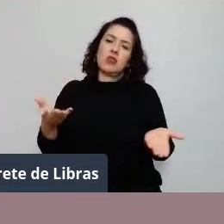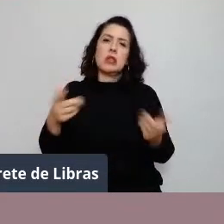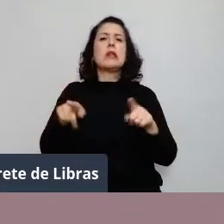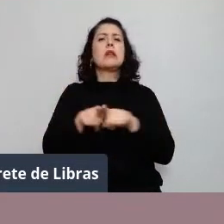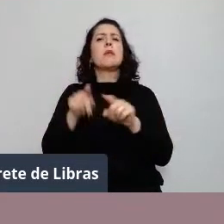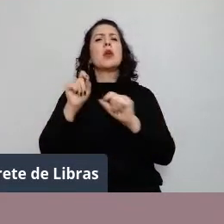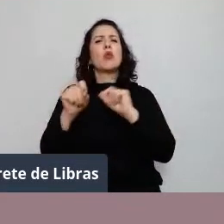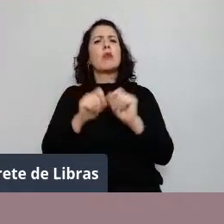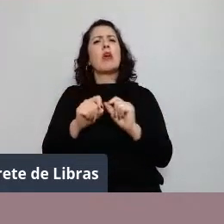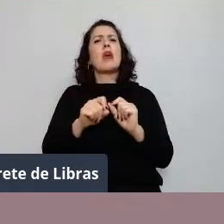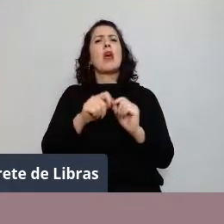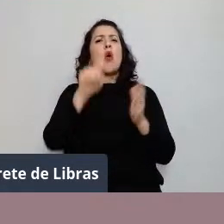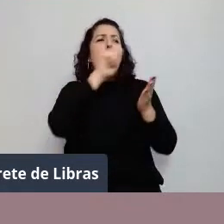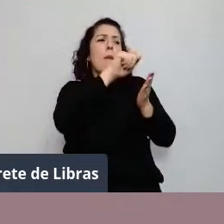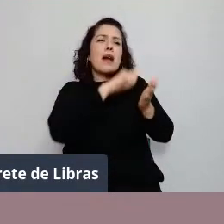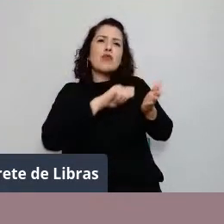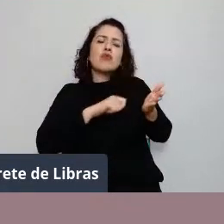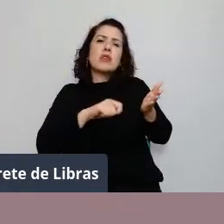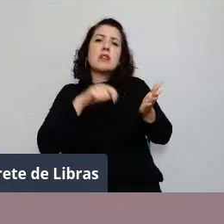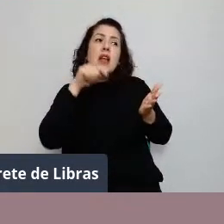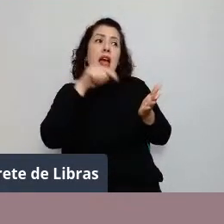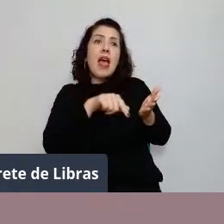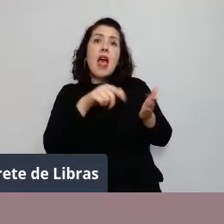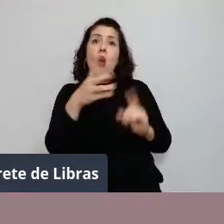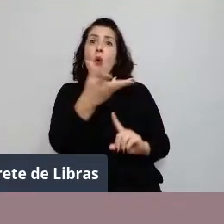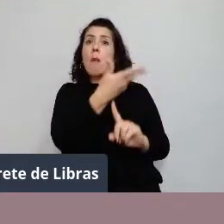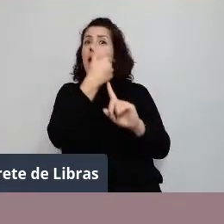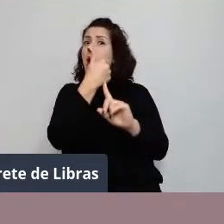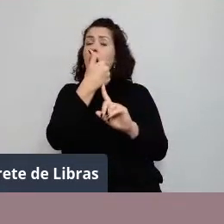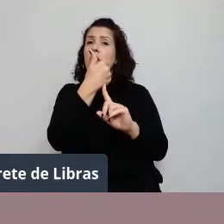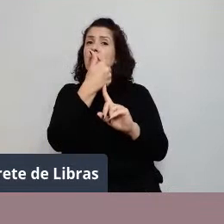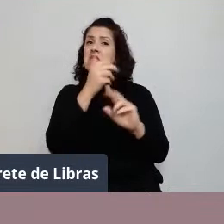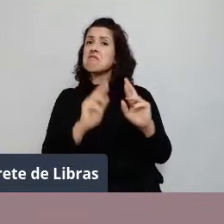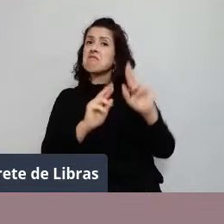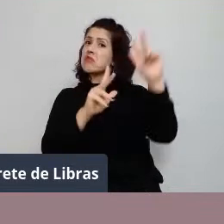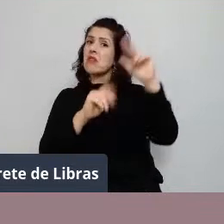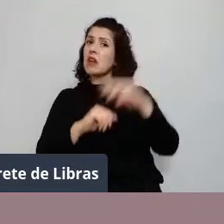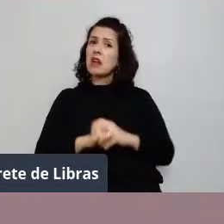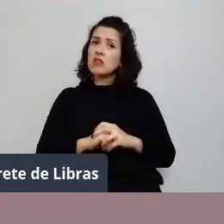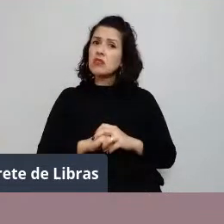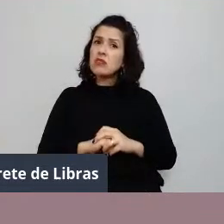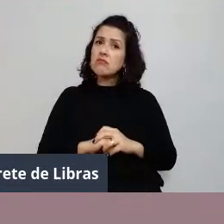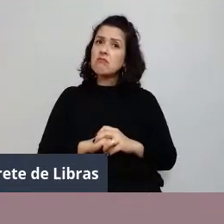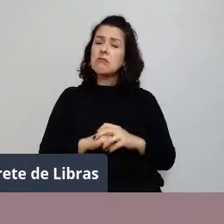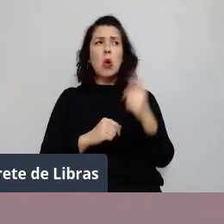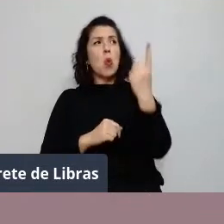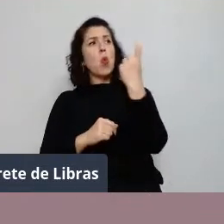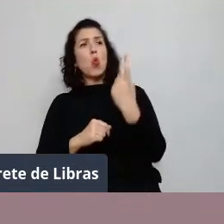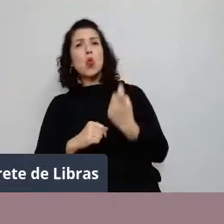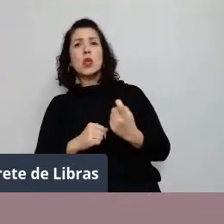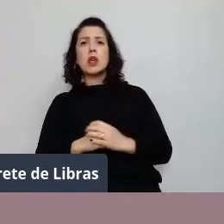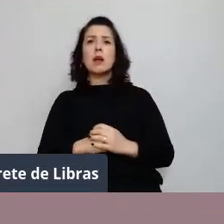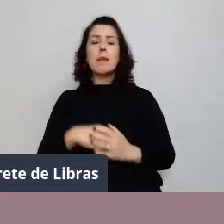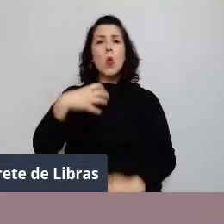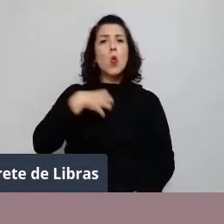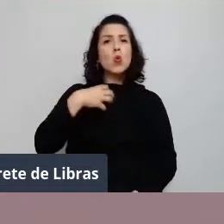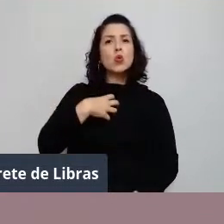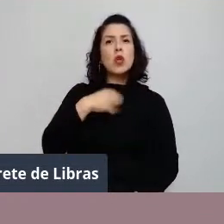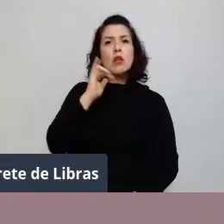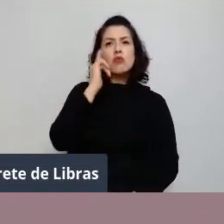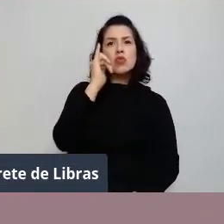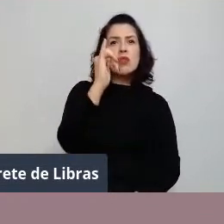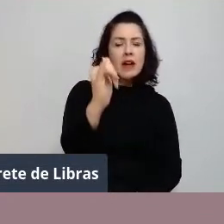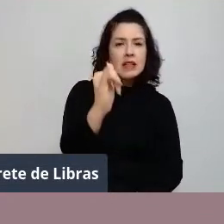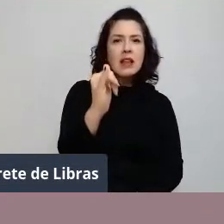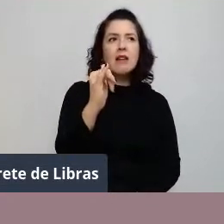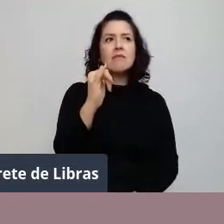manuscritos conformando uma obra muito singular, assim, uma maneira de narrar muito singular de fazer romances. Vocês